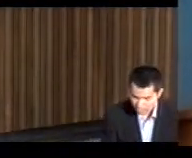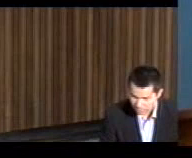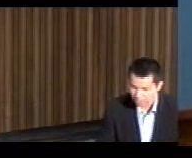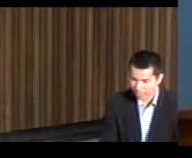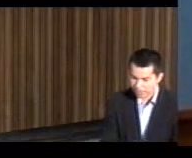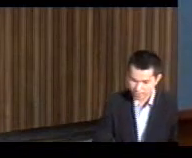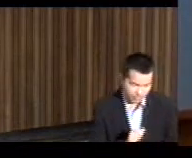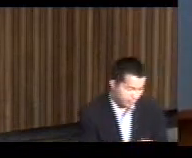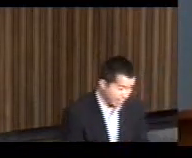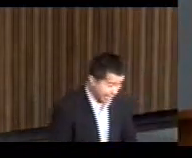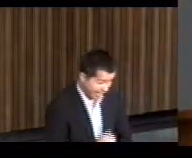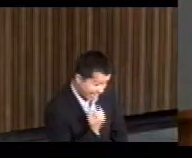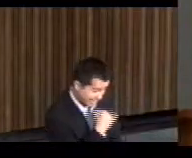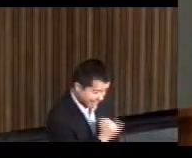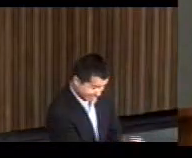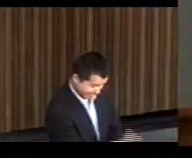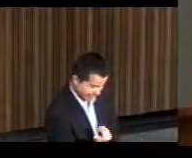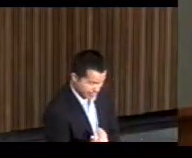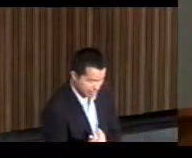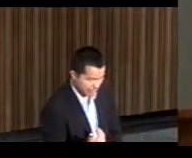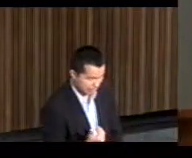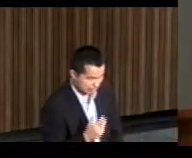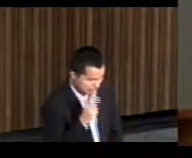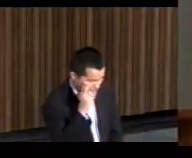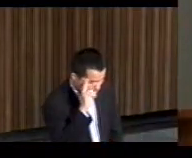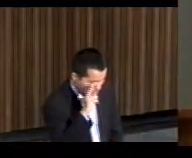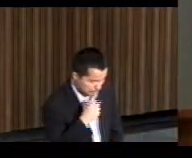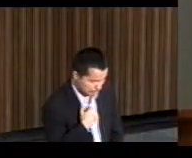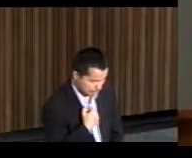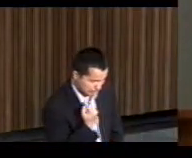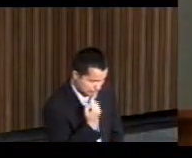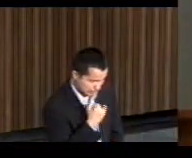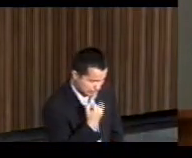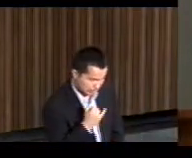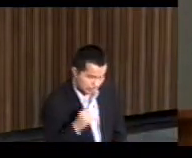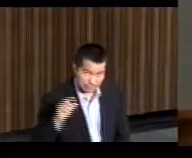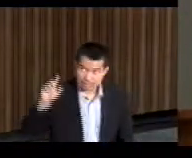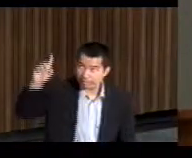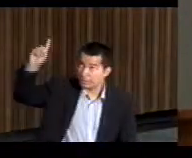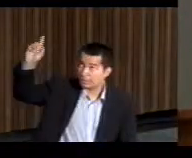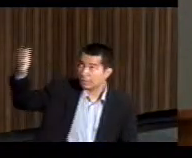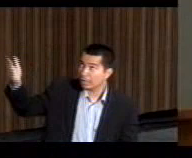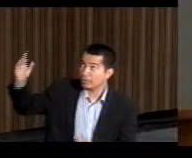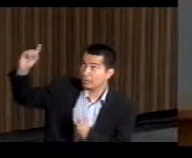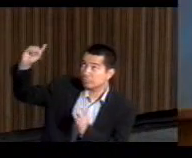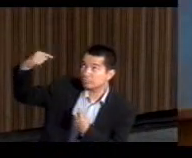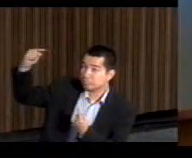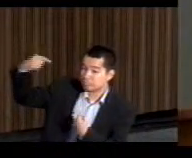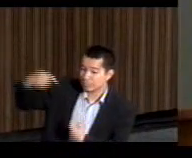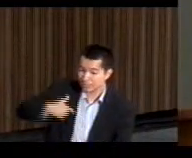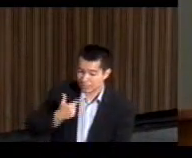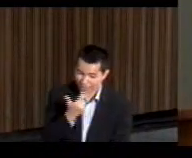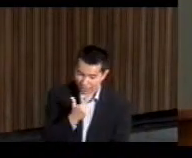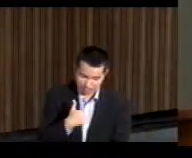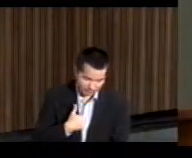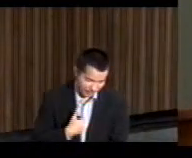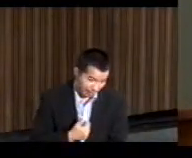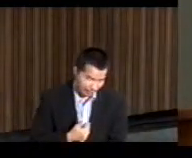Deus, Isaque era isso, Deus está rindo de mim, porque Ele é o Deus